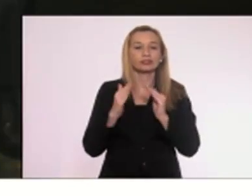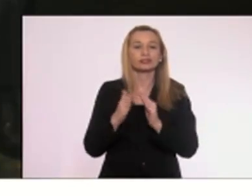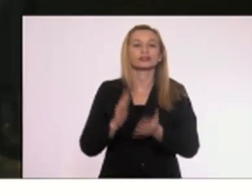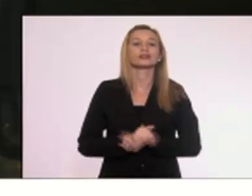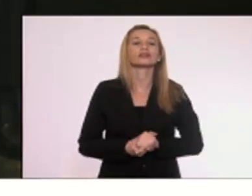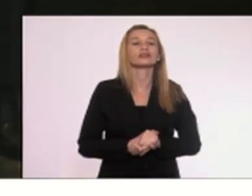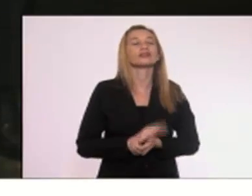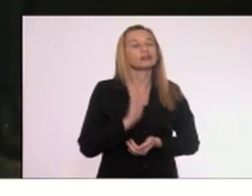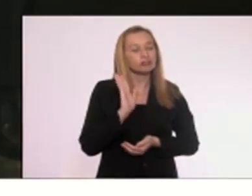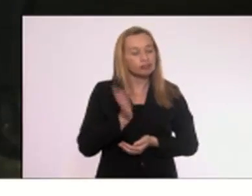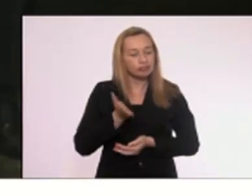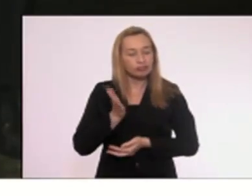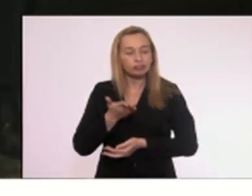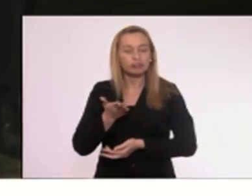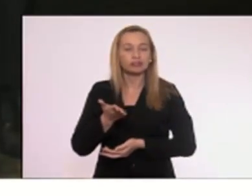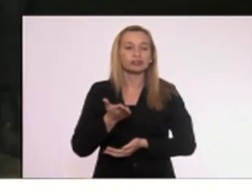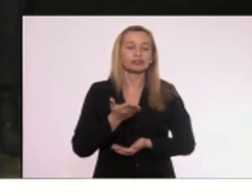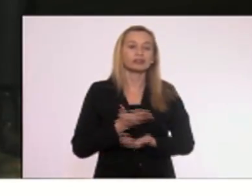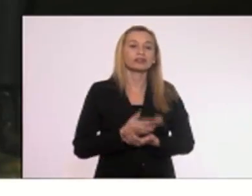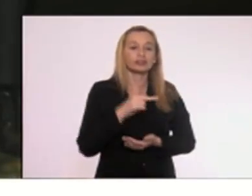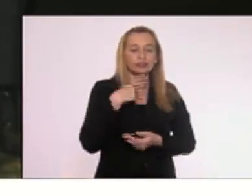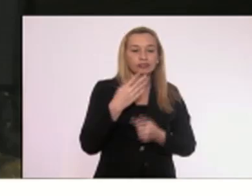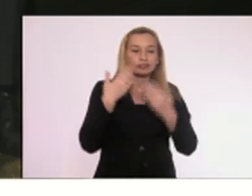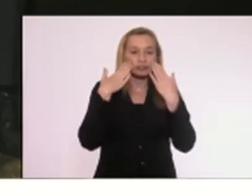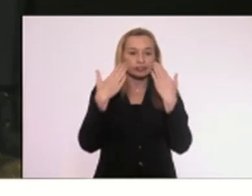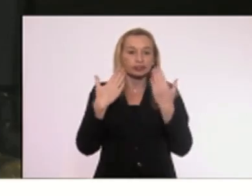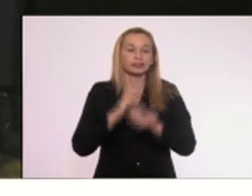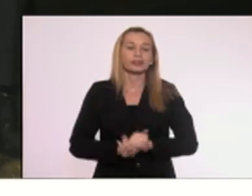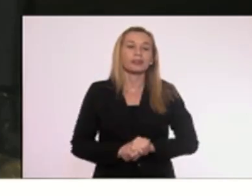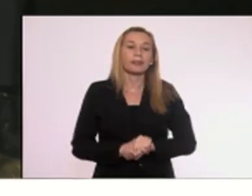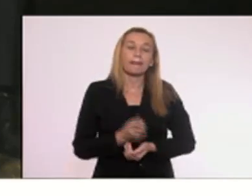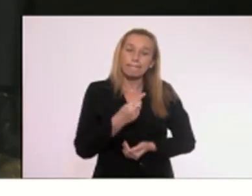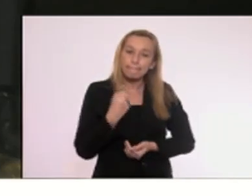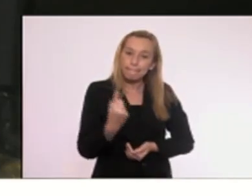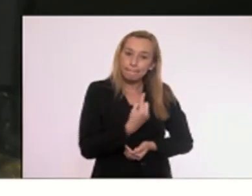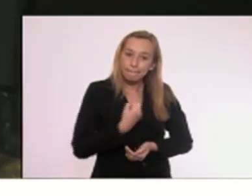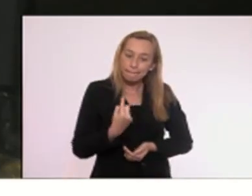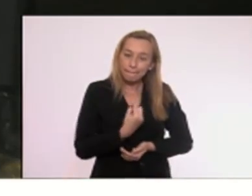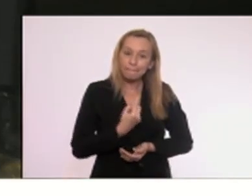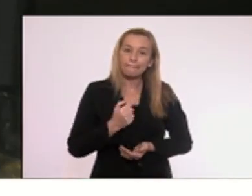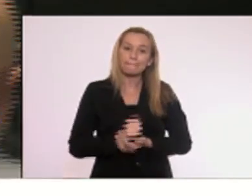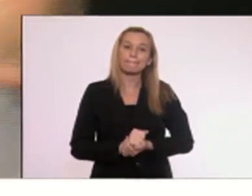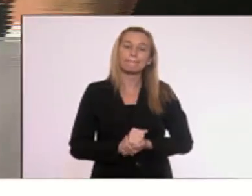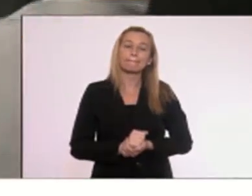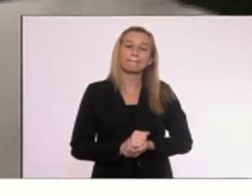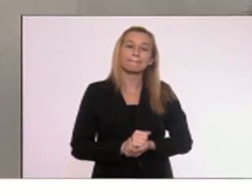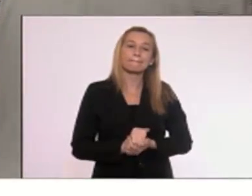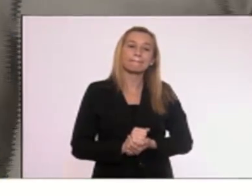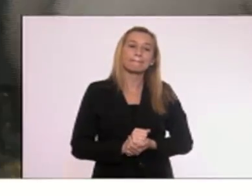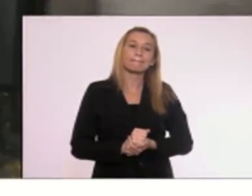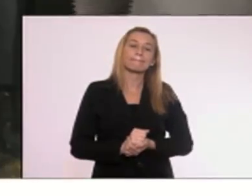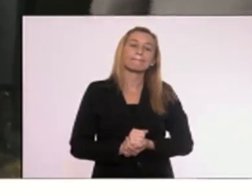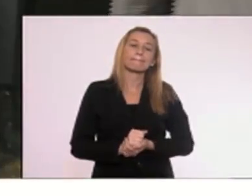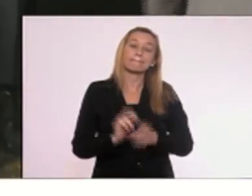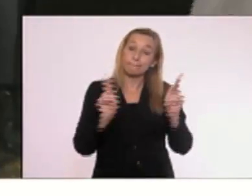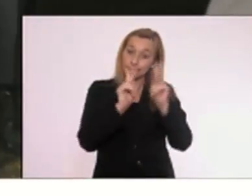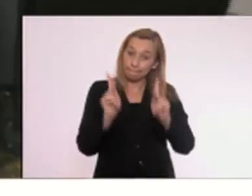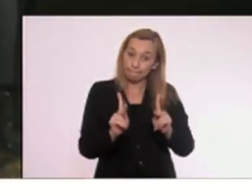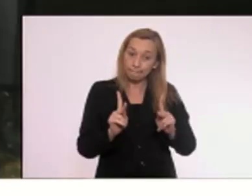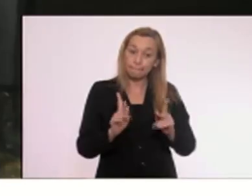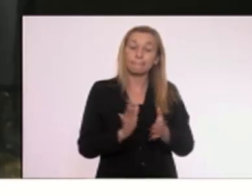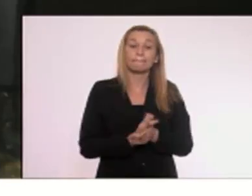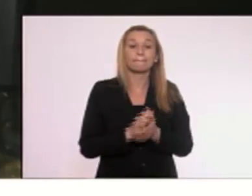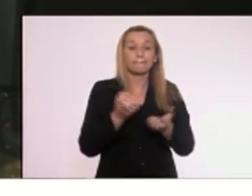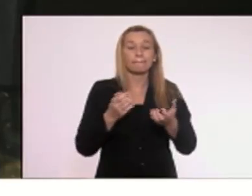já havíamos superado o momento dos destaques e nós, em consenso, e aí eu gostaria de deixar claro que foi